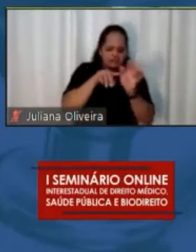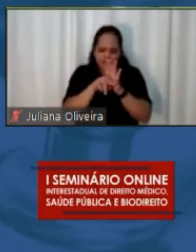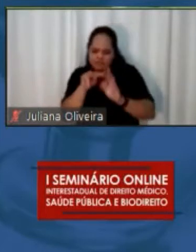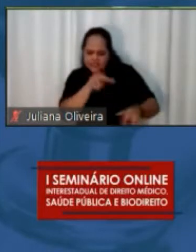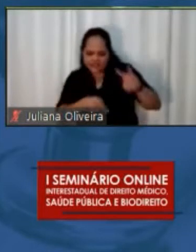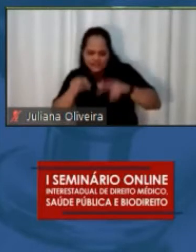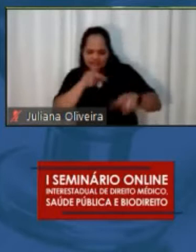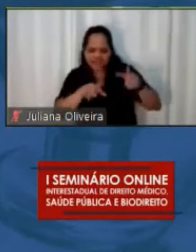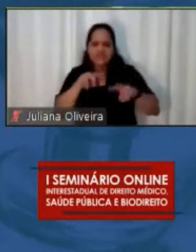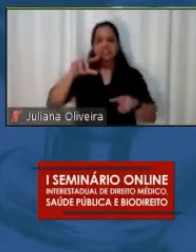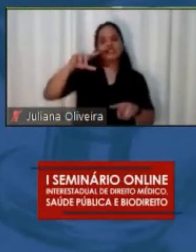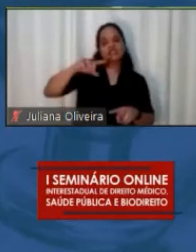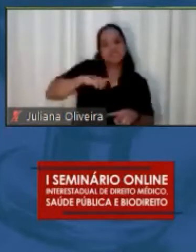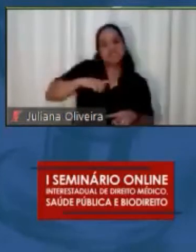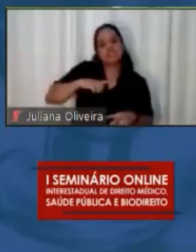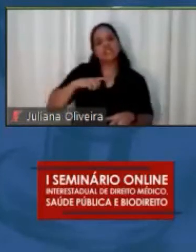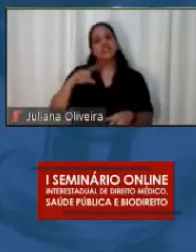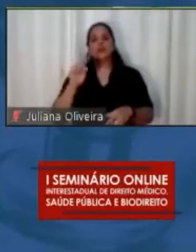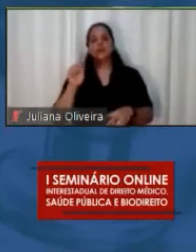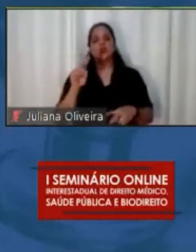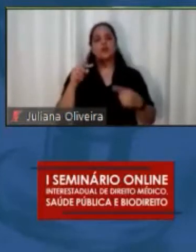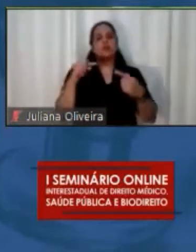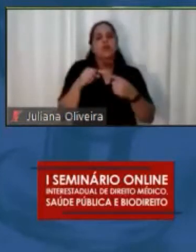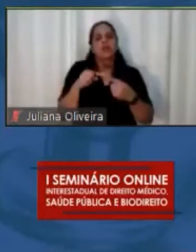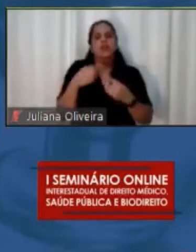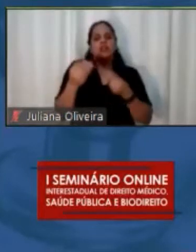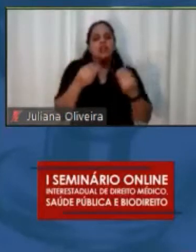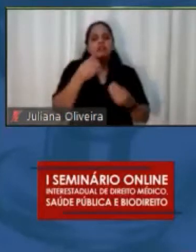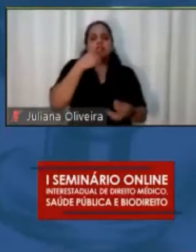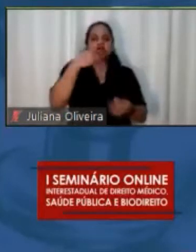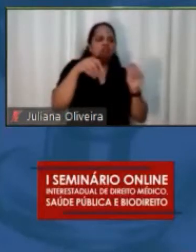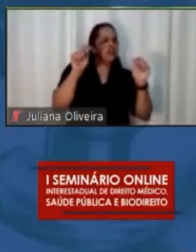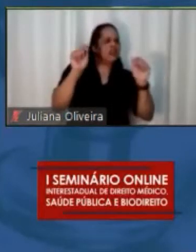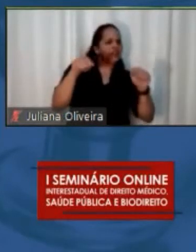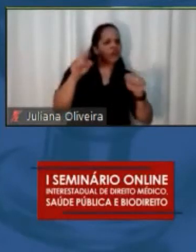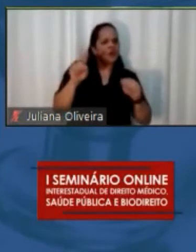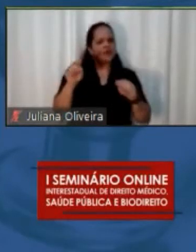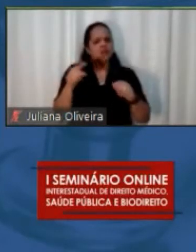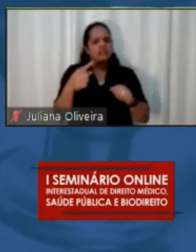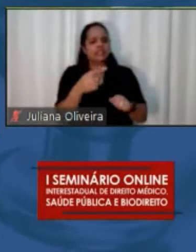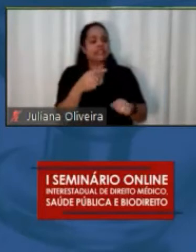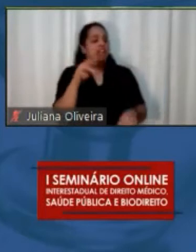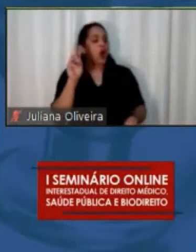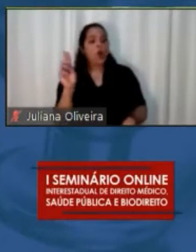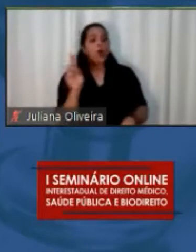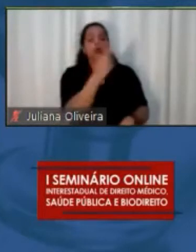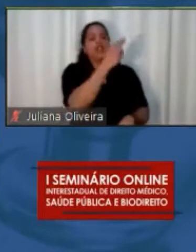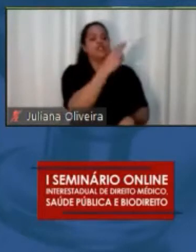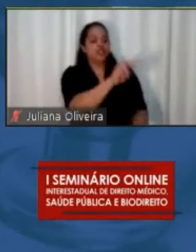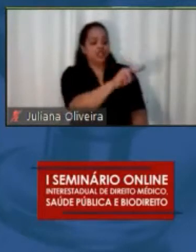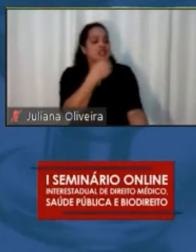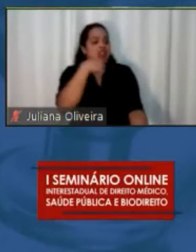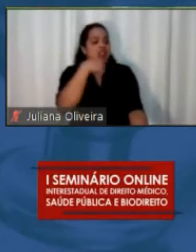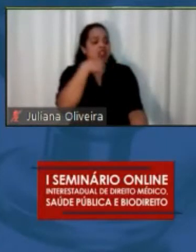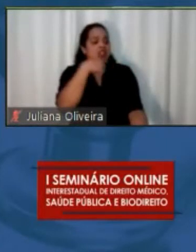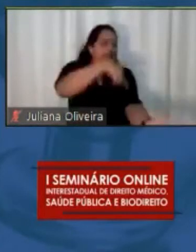se é apropriado usar o gerenciamento de sangue no ambiente da emergência. E foi avaliada essa política e foi